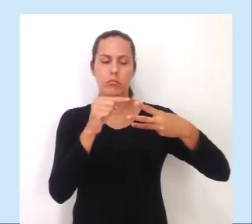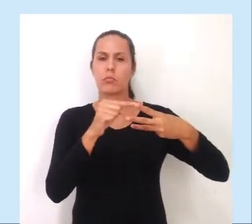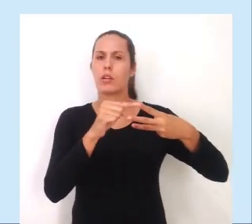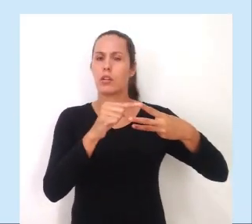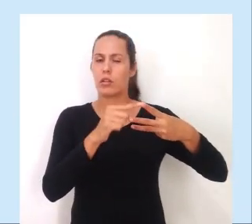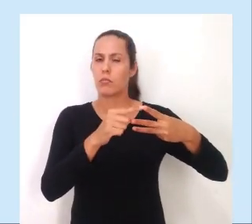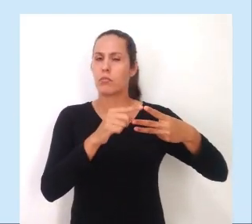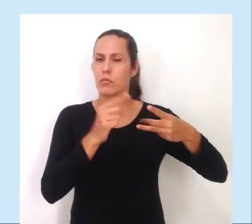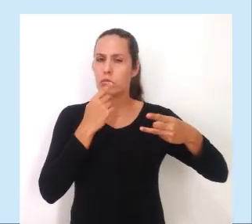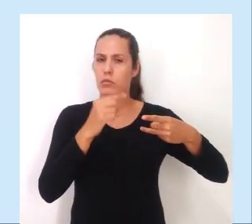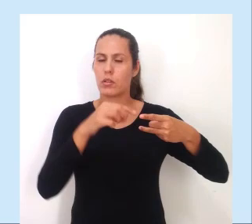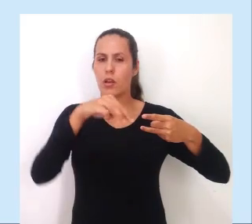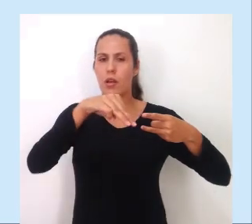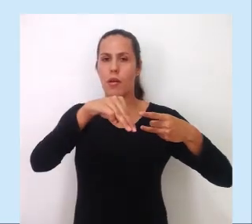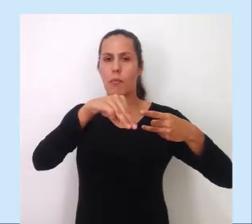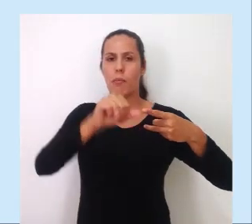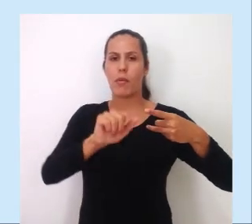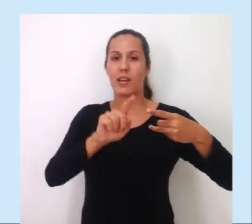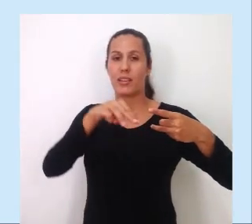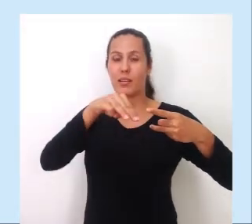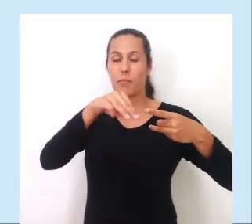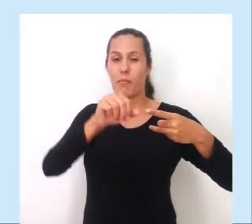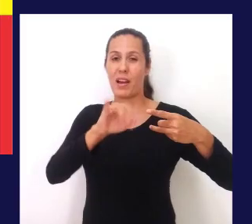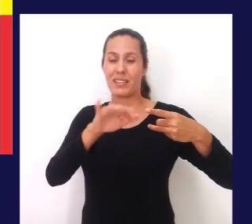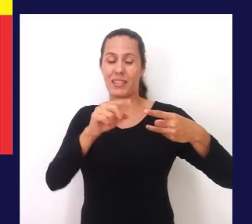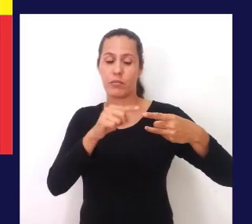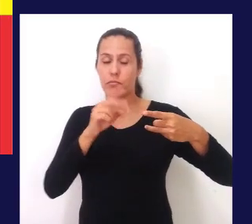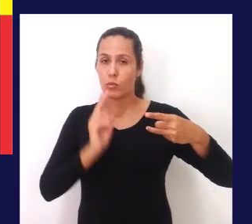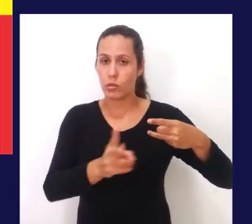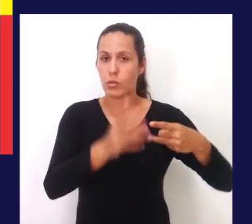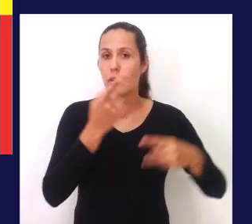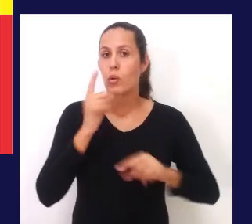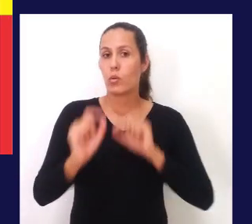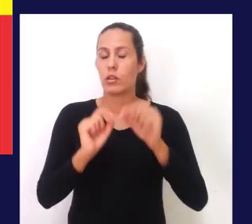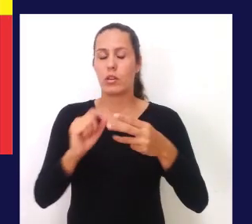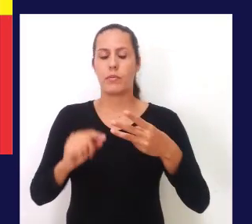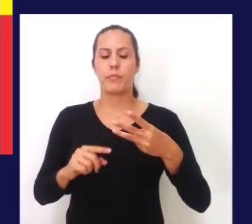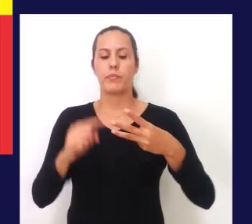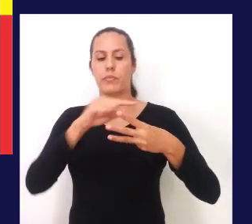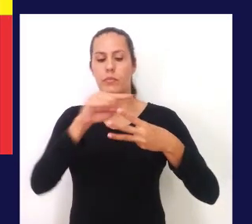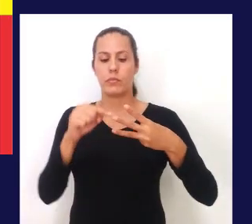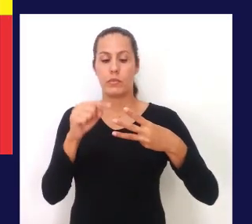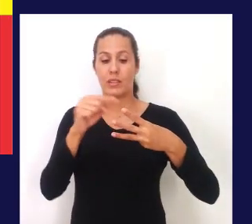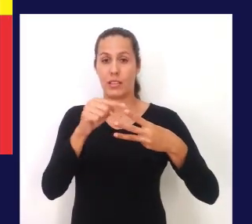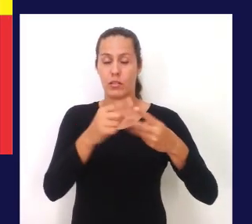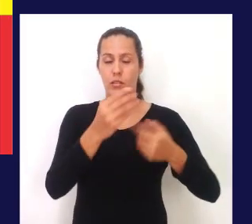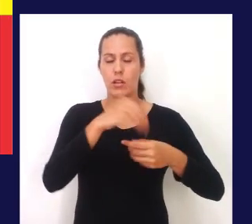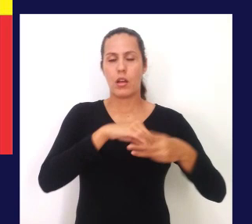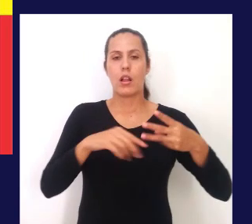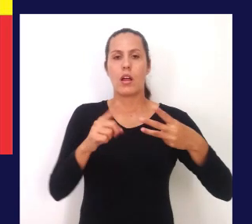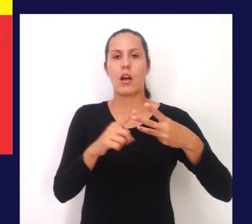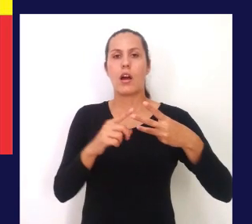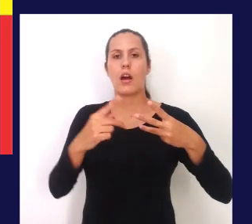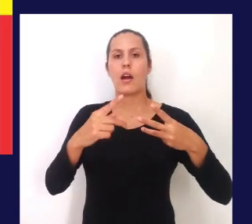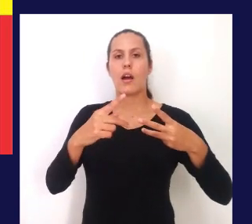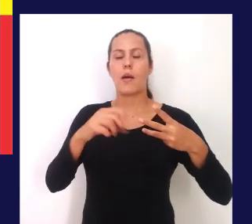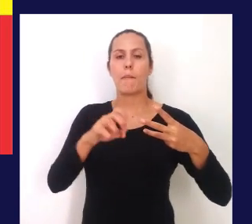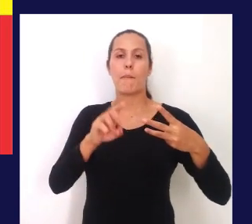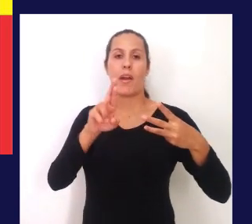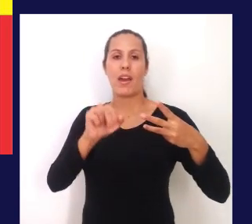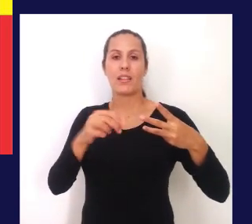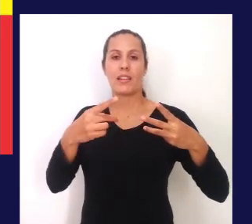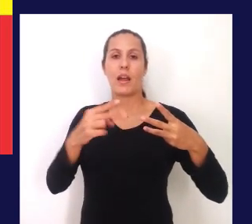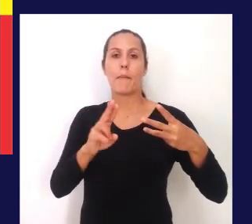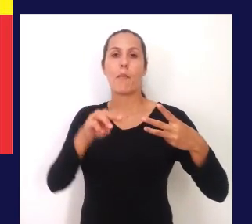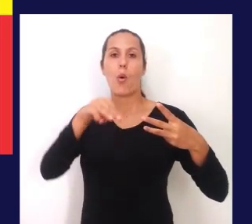eu agora quero falar para vocês sobre a pedra-pume. A pedra-pume, na realidade, ela é uma rocha leve. Além